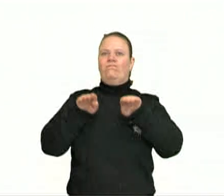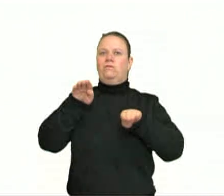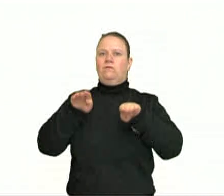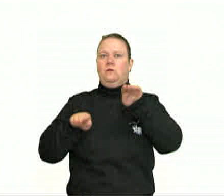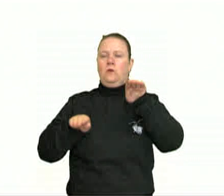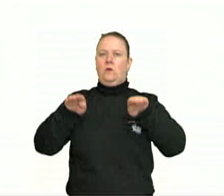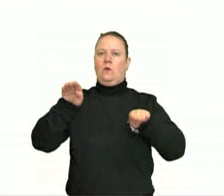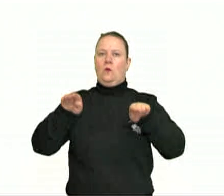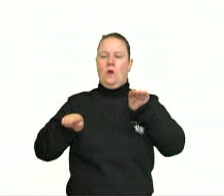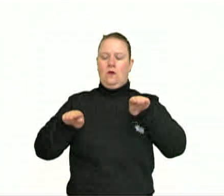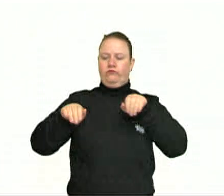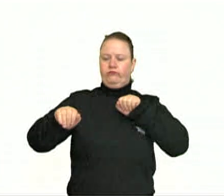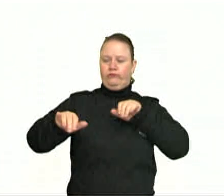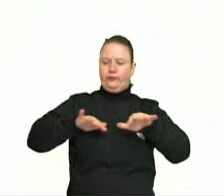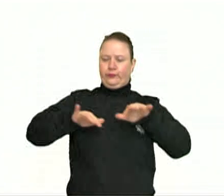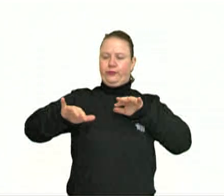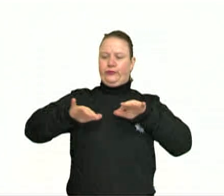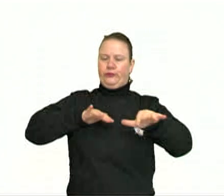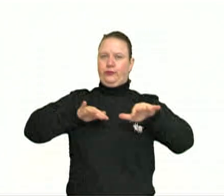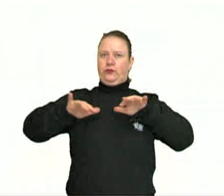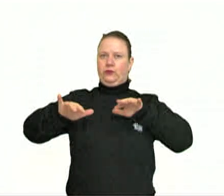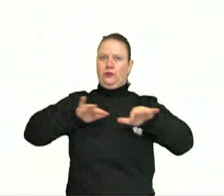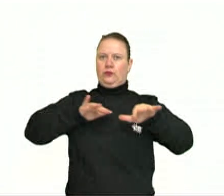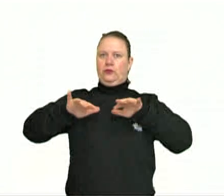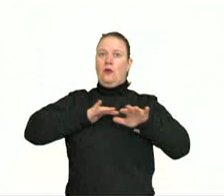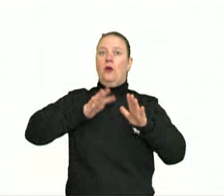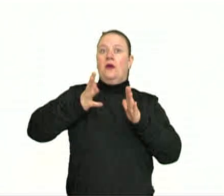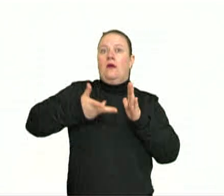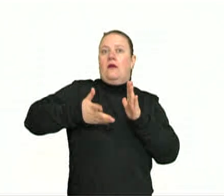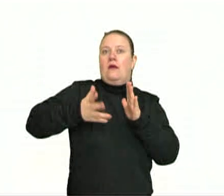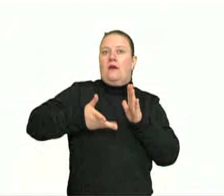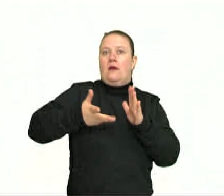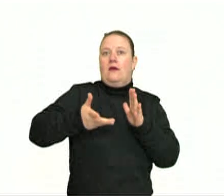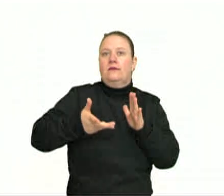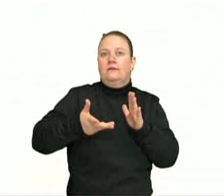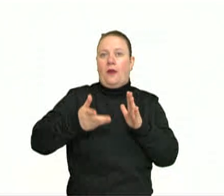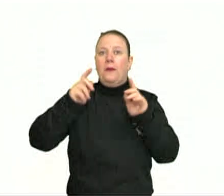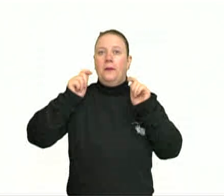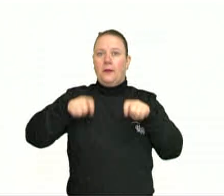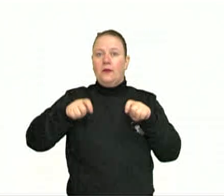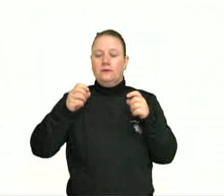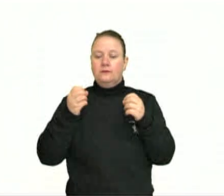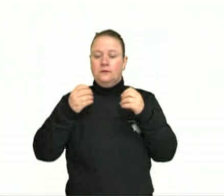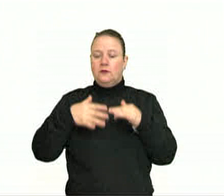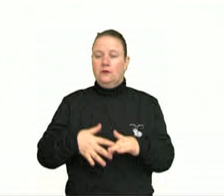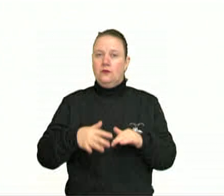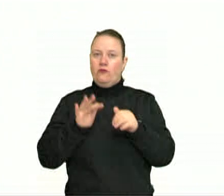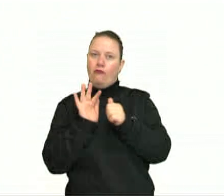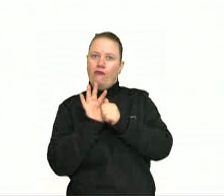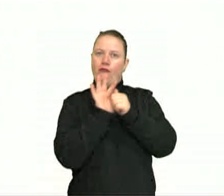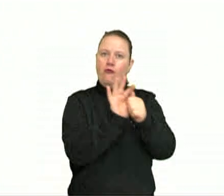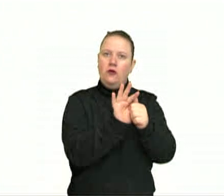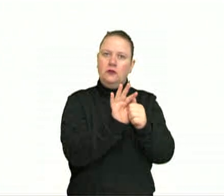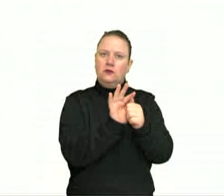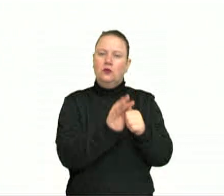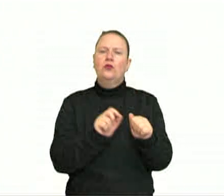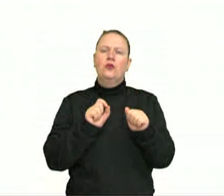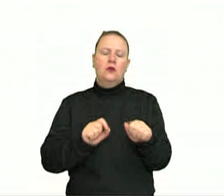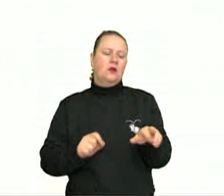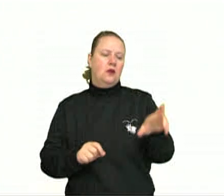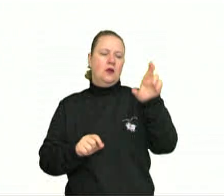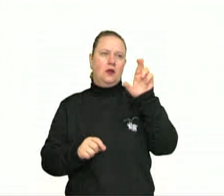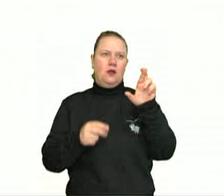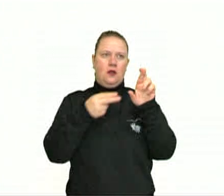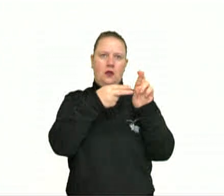na quantidade de movimento, ou seja, a aceleração. E ela pode ser descrita como força resultante é igual a massa